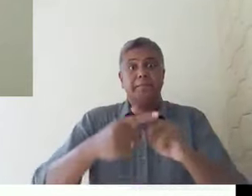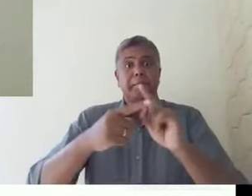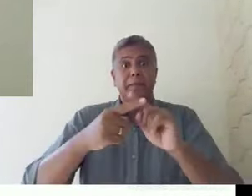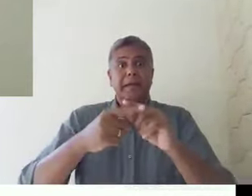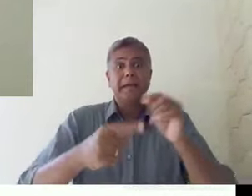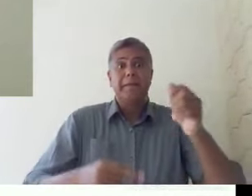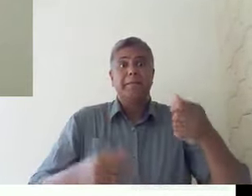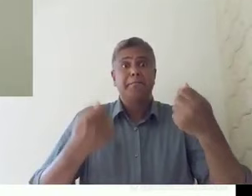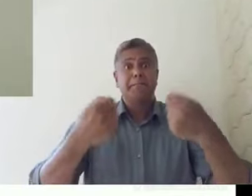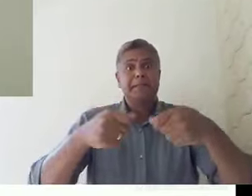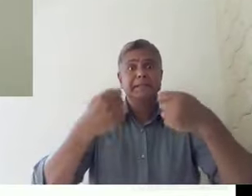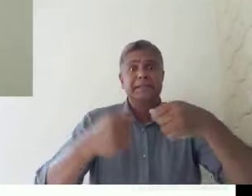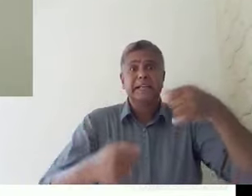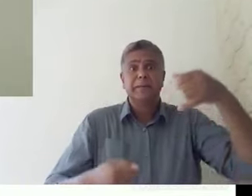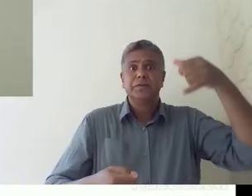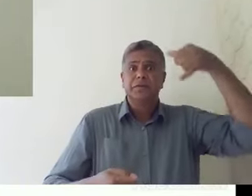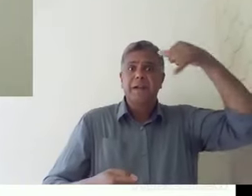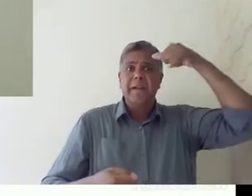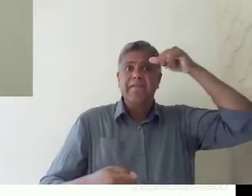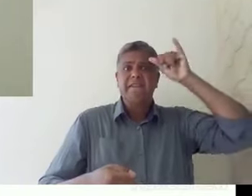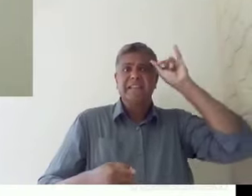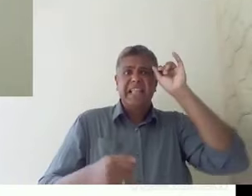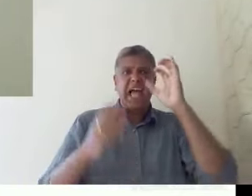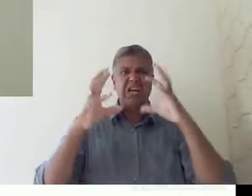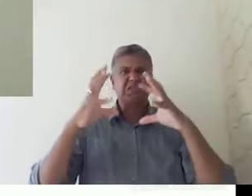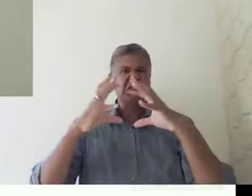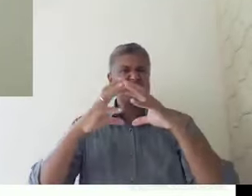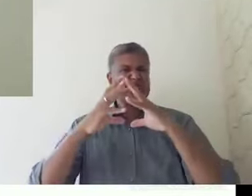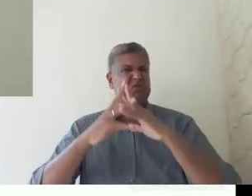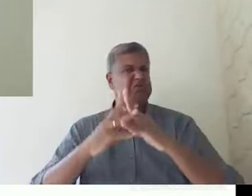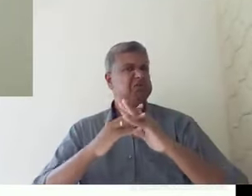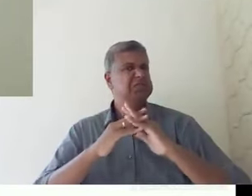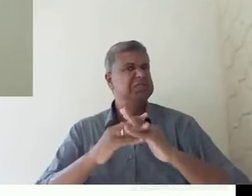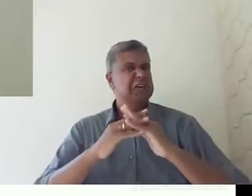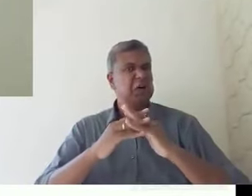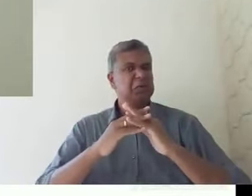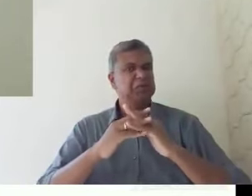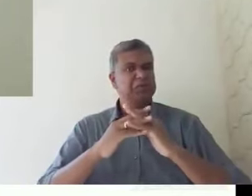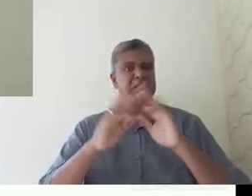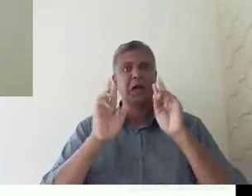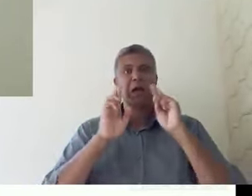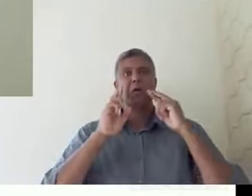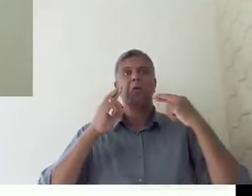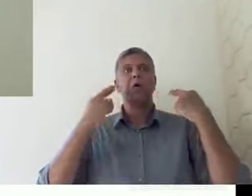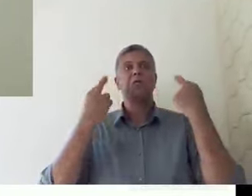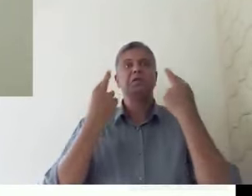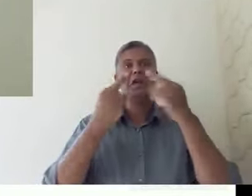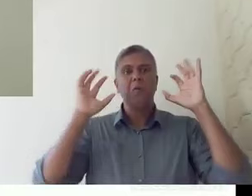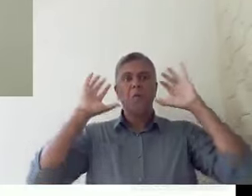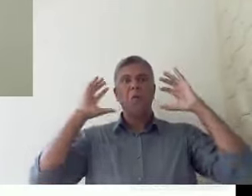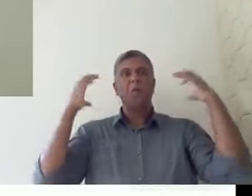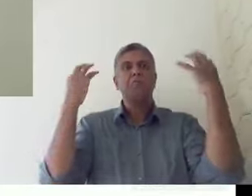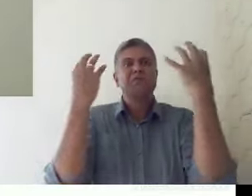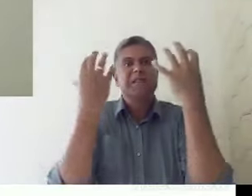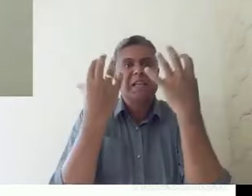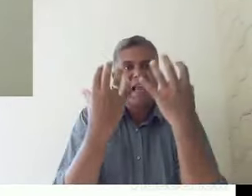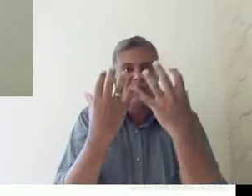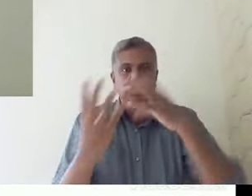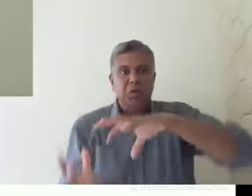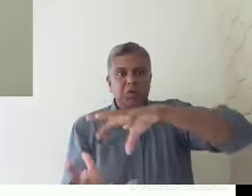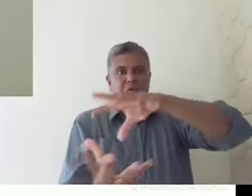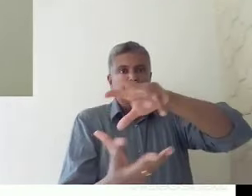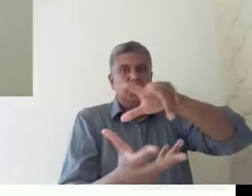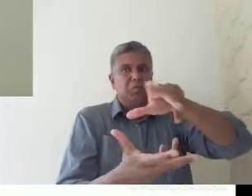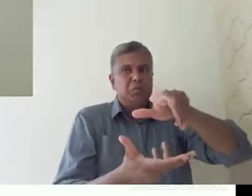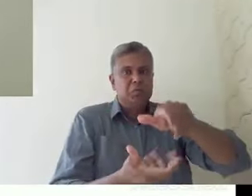ficasse uma completa confusão entre os cientistas pelo mundo, foi necessária a criação